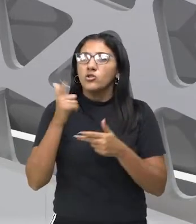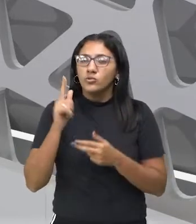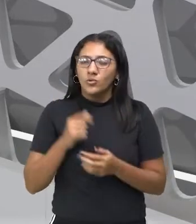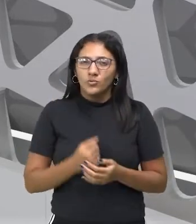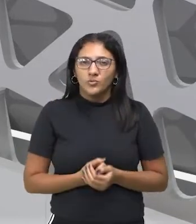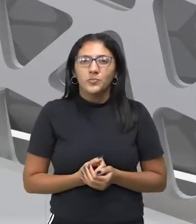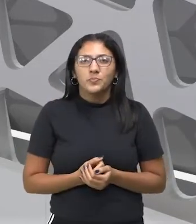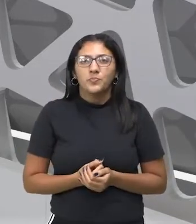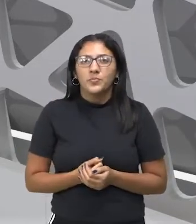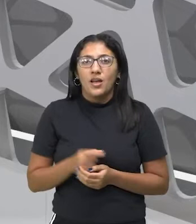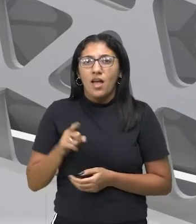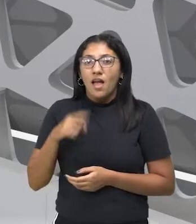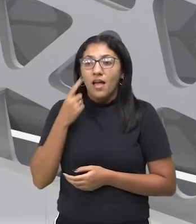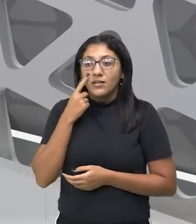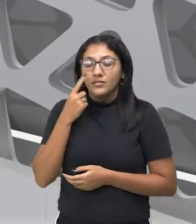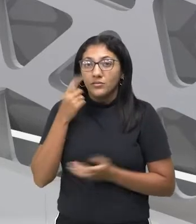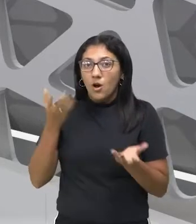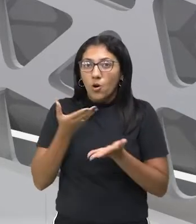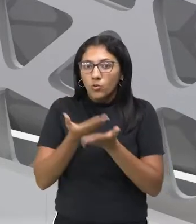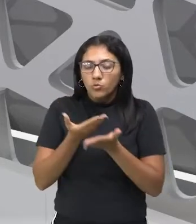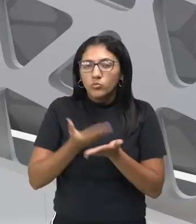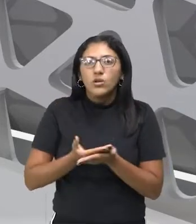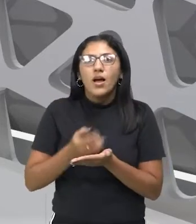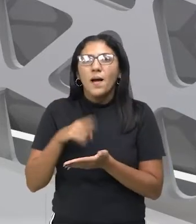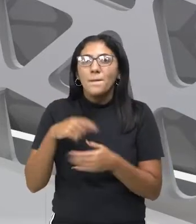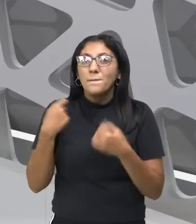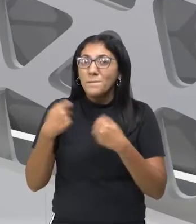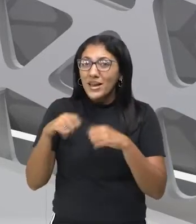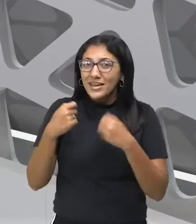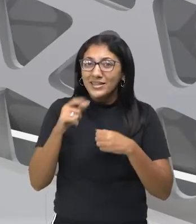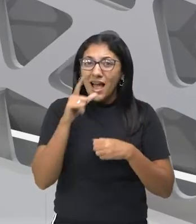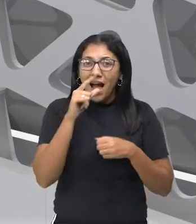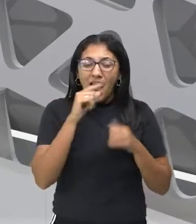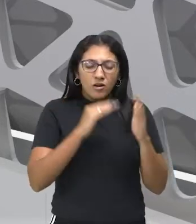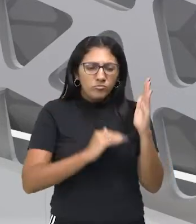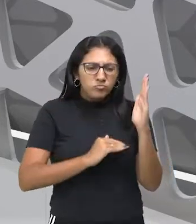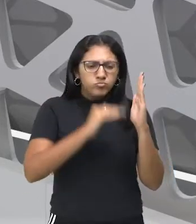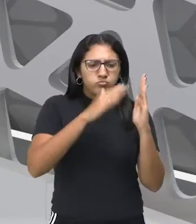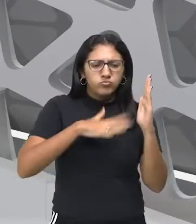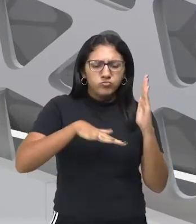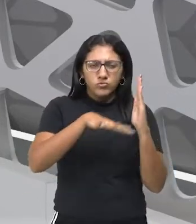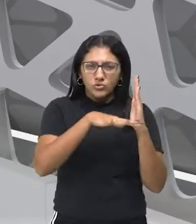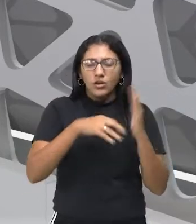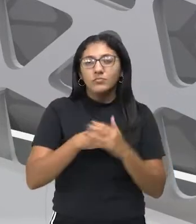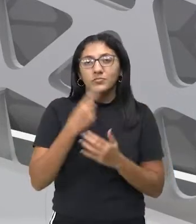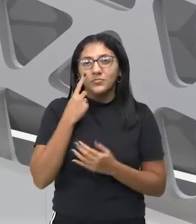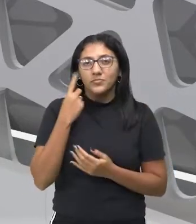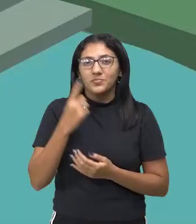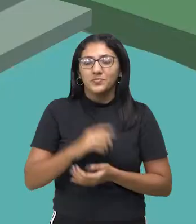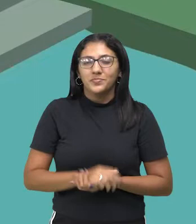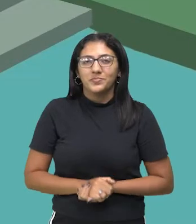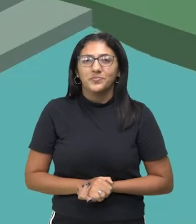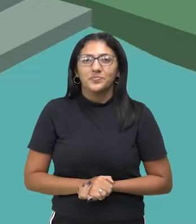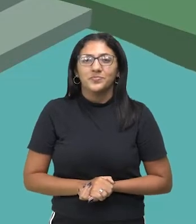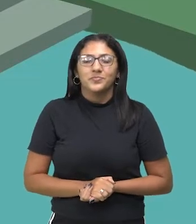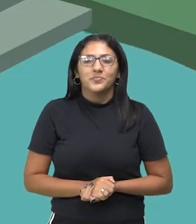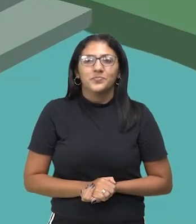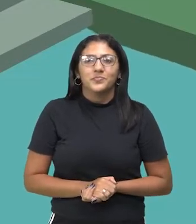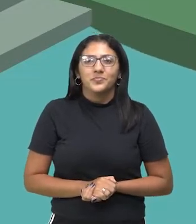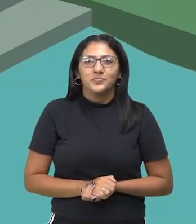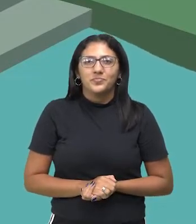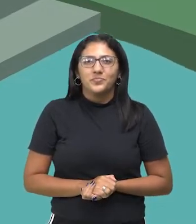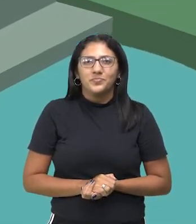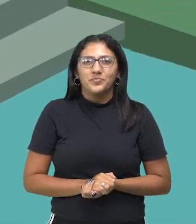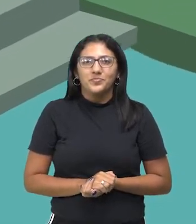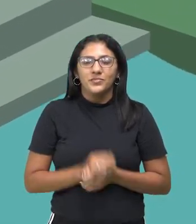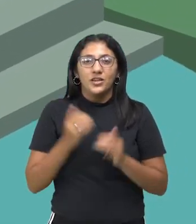hidrelétricas. Mas uma que a gente vai estudar agora é aquela que precisa do reservatório. Então, vamos analisar a animação. Nas usinas